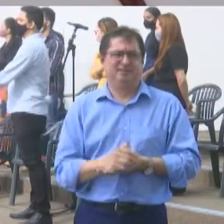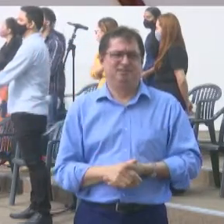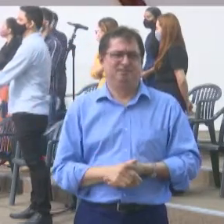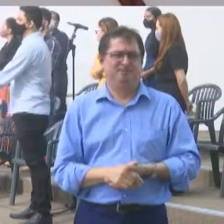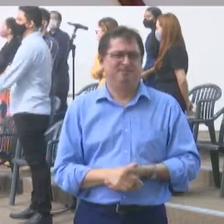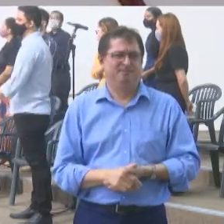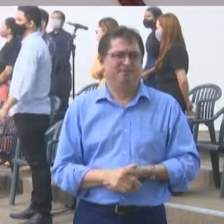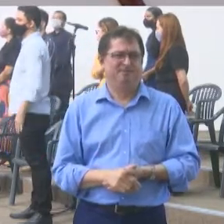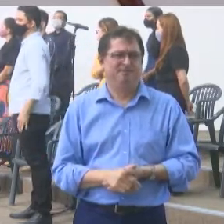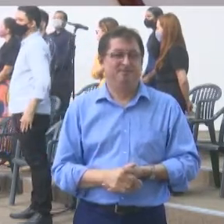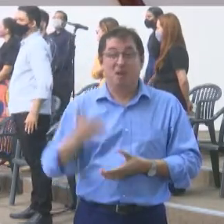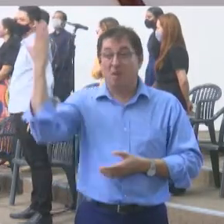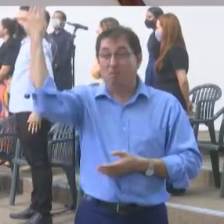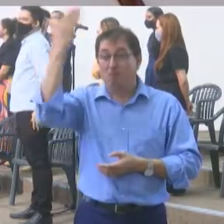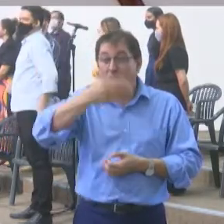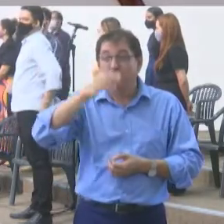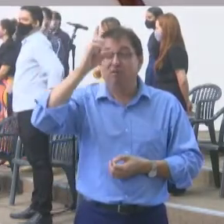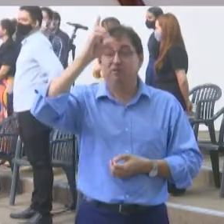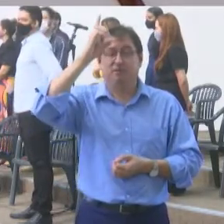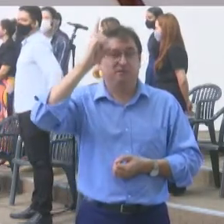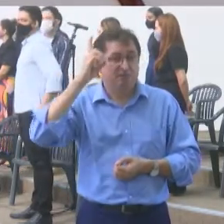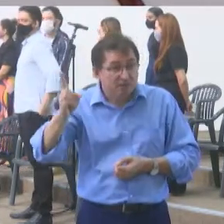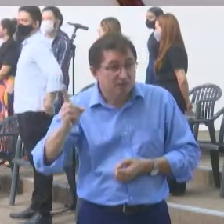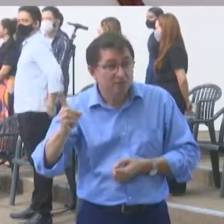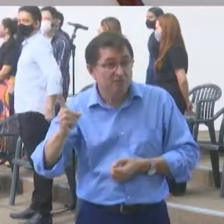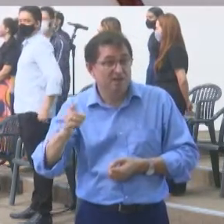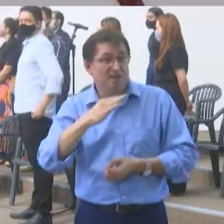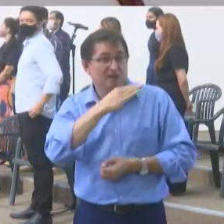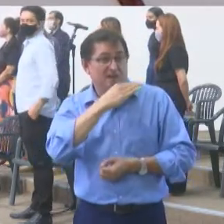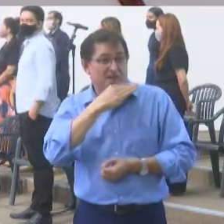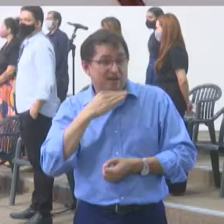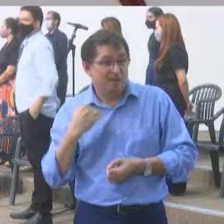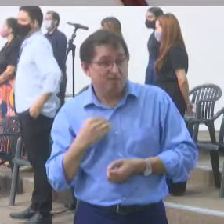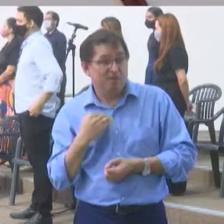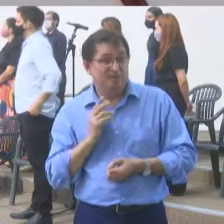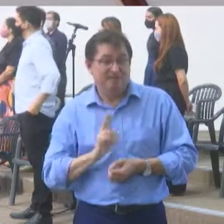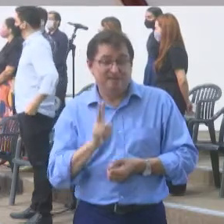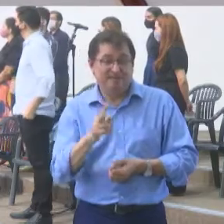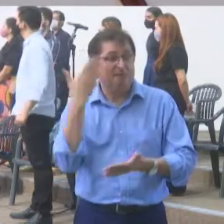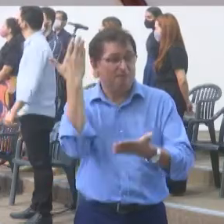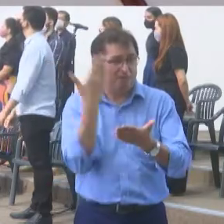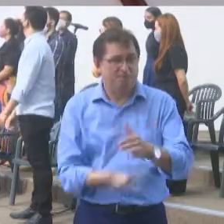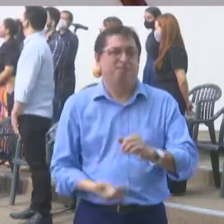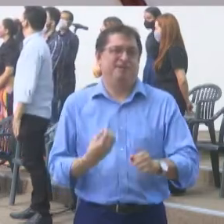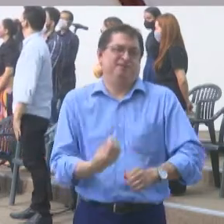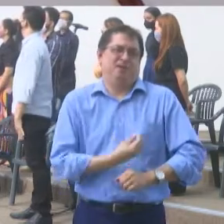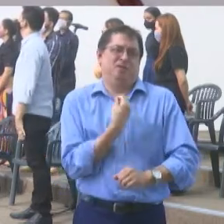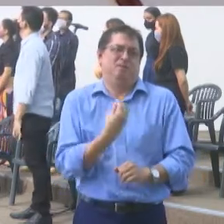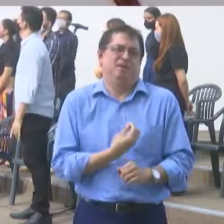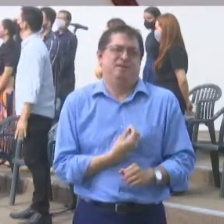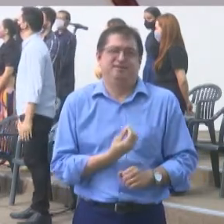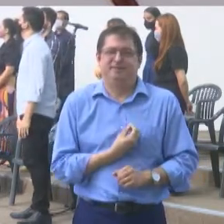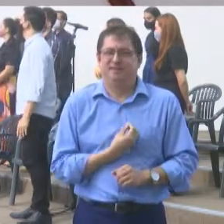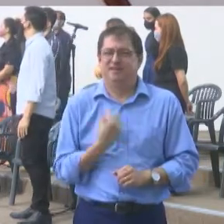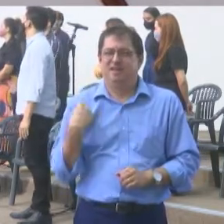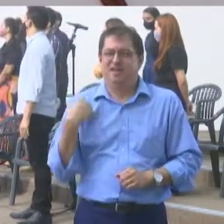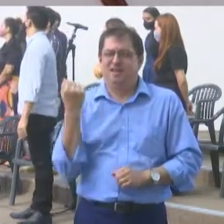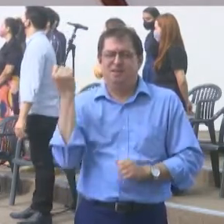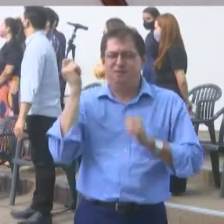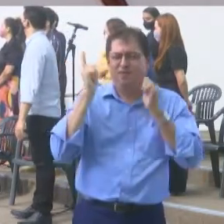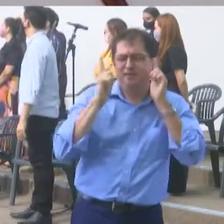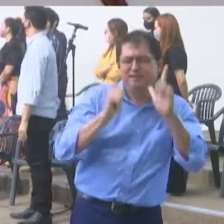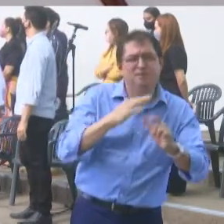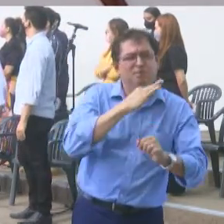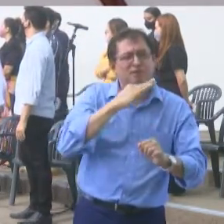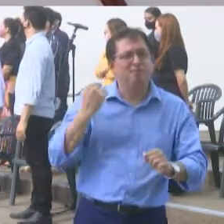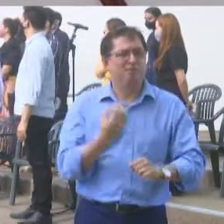isso. A morte, a vida sempre vai vencer a morte, o bem sempre vai vencer o mal, e esse texto deixa isso muito claro. Ele